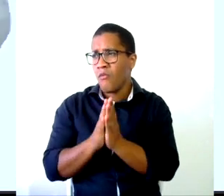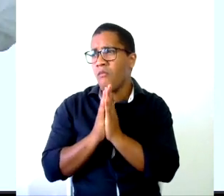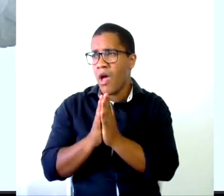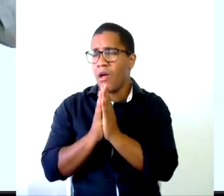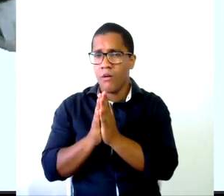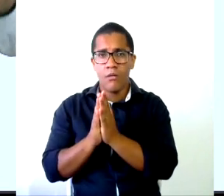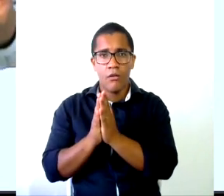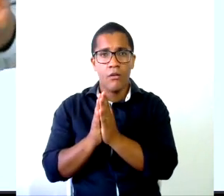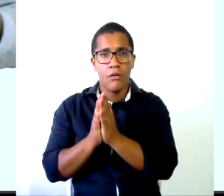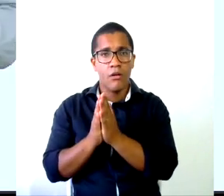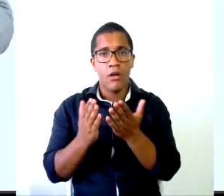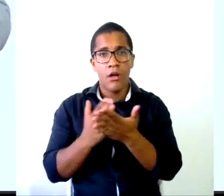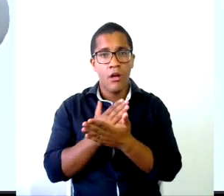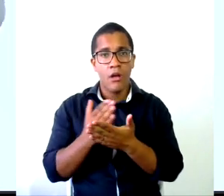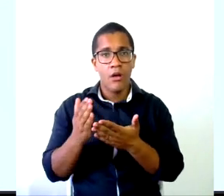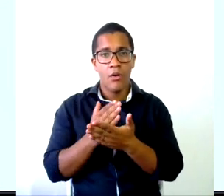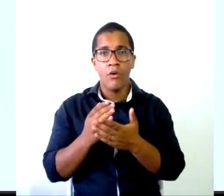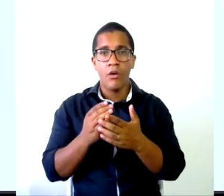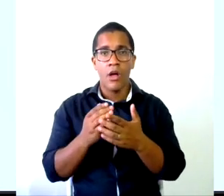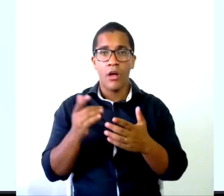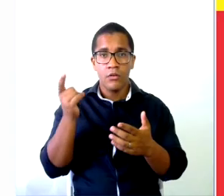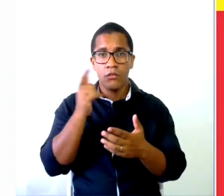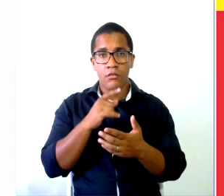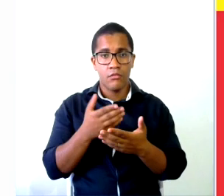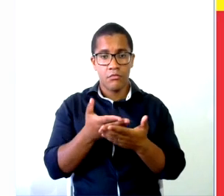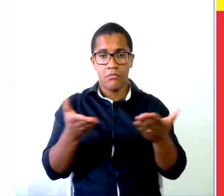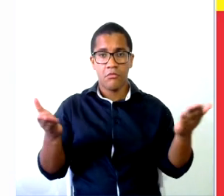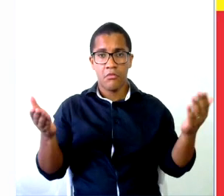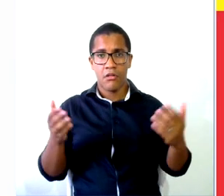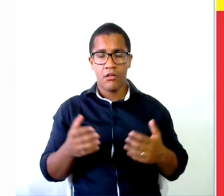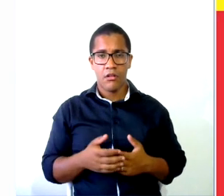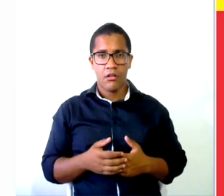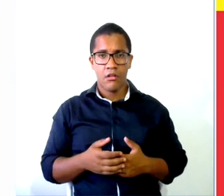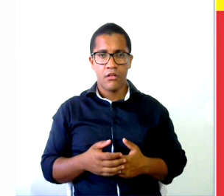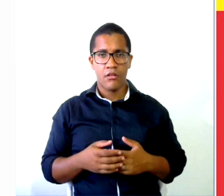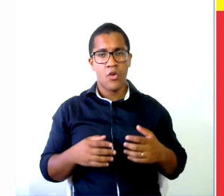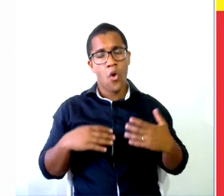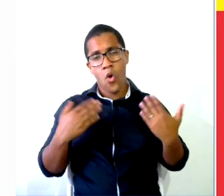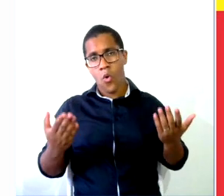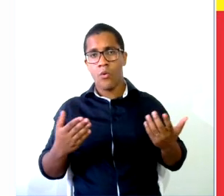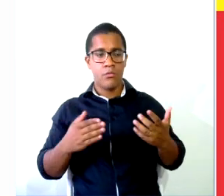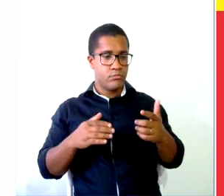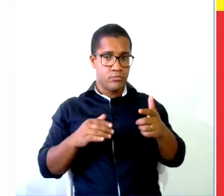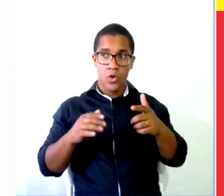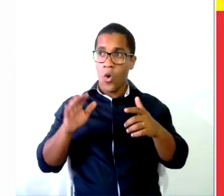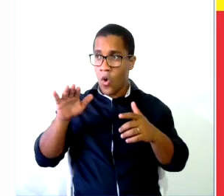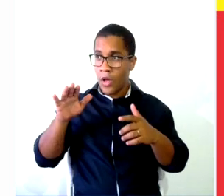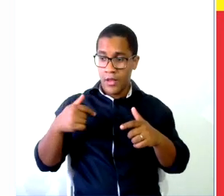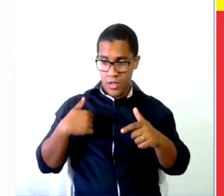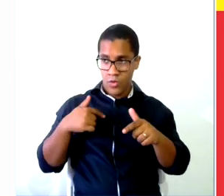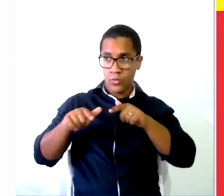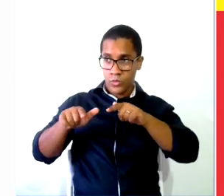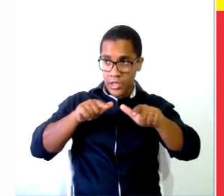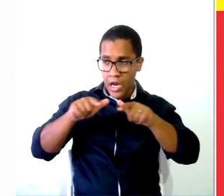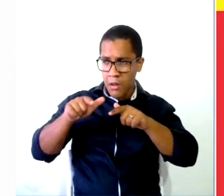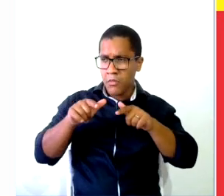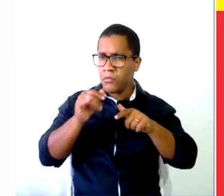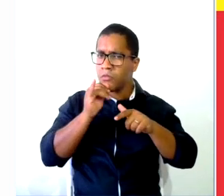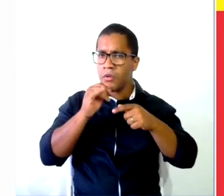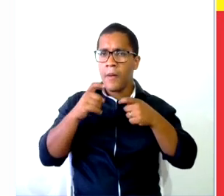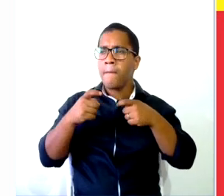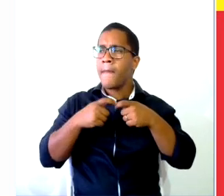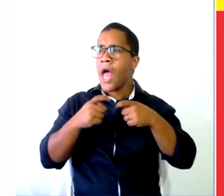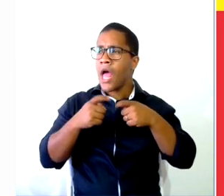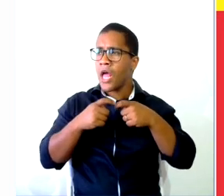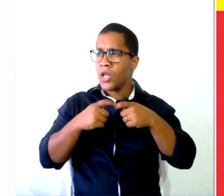sustentar. Então se vendia para ter o sustento, né? E mesmo trocar os serviços de